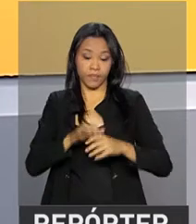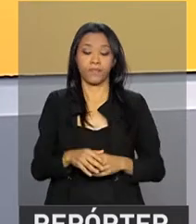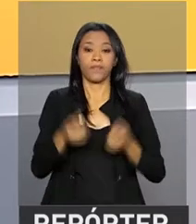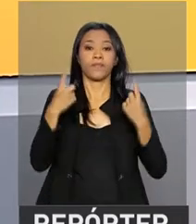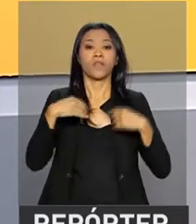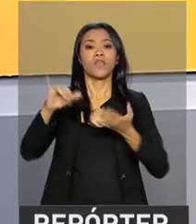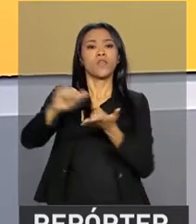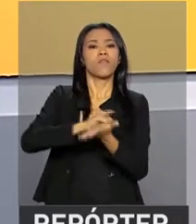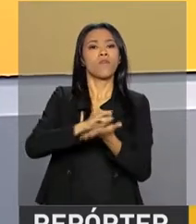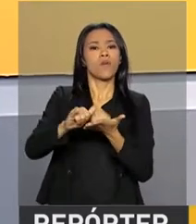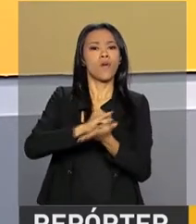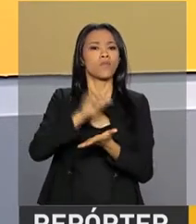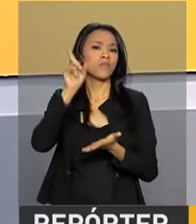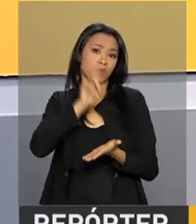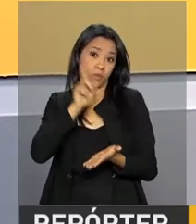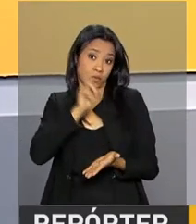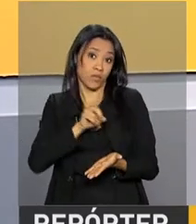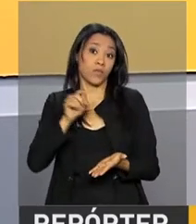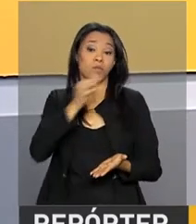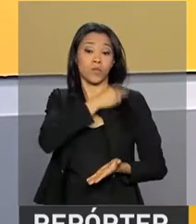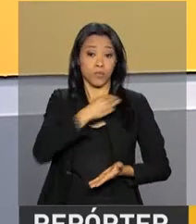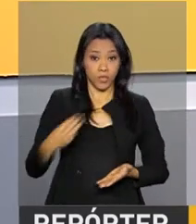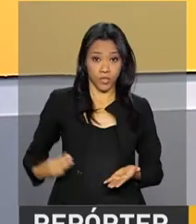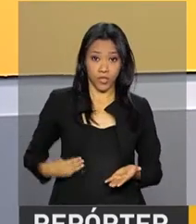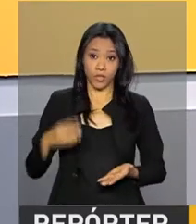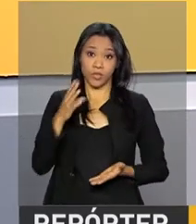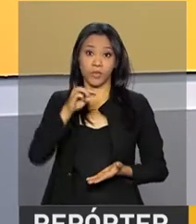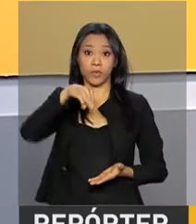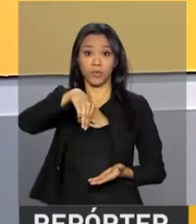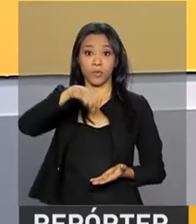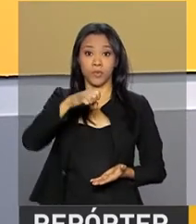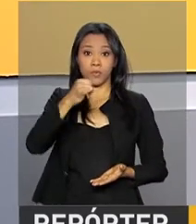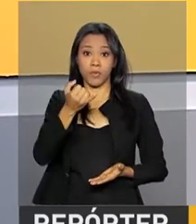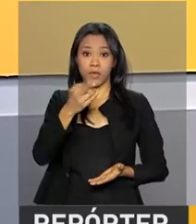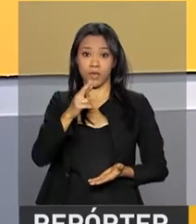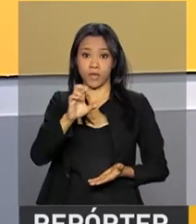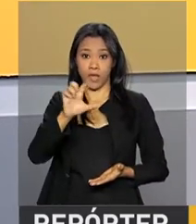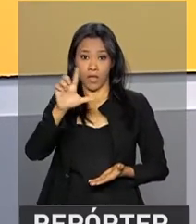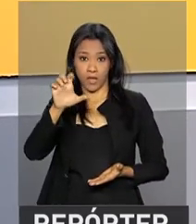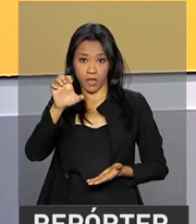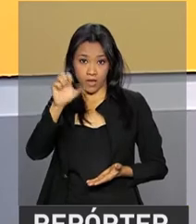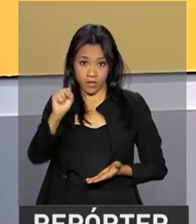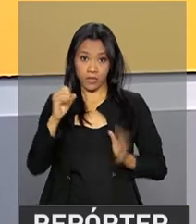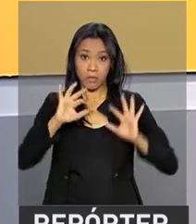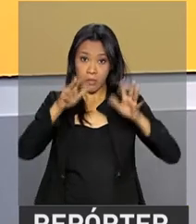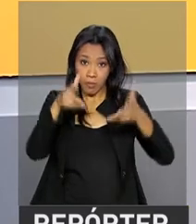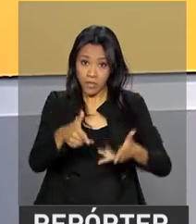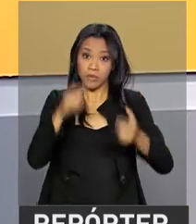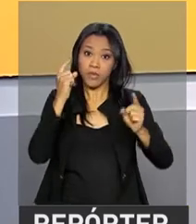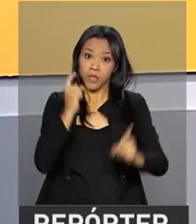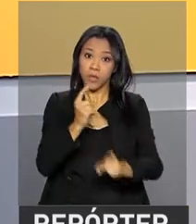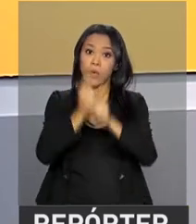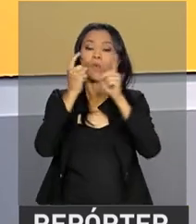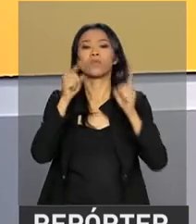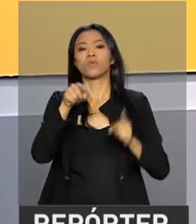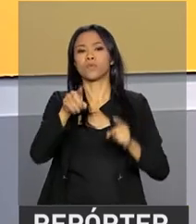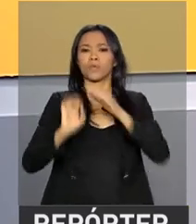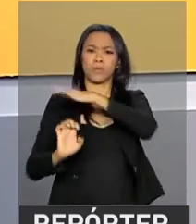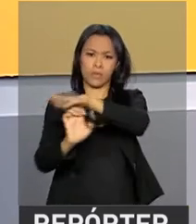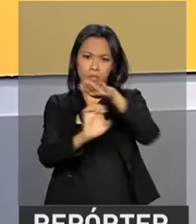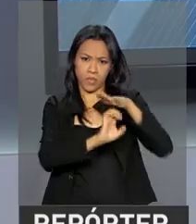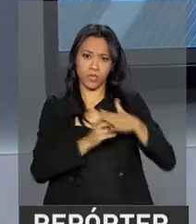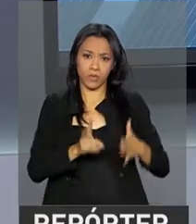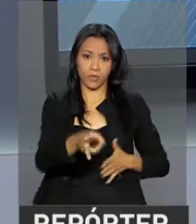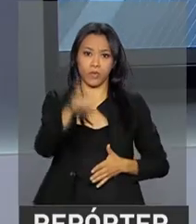Nova York, o ministro da Fazenda, Henrique Meirelles, participou de encontro com investidores e hoje ele segue com agenda nos Estados